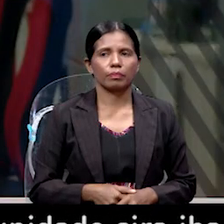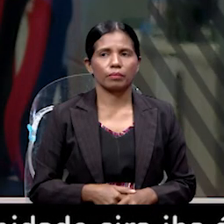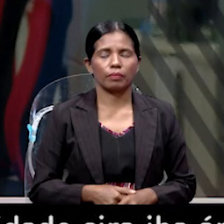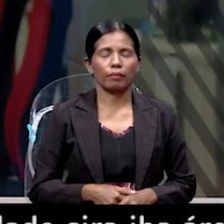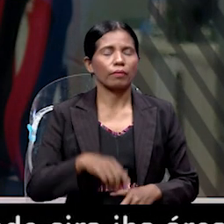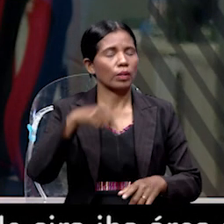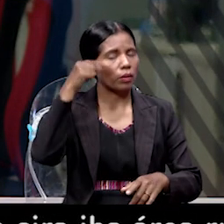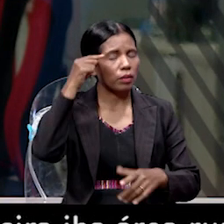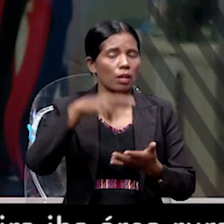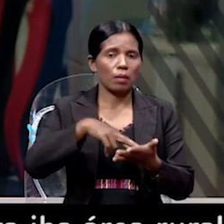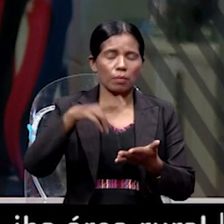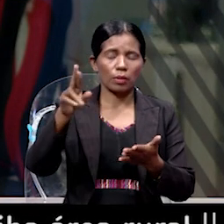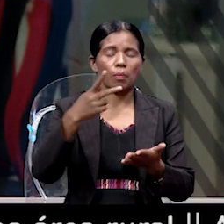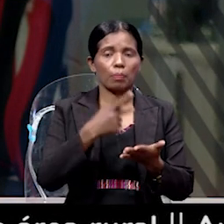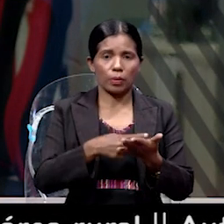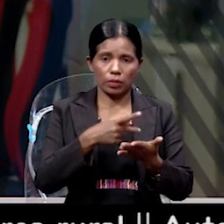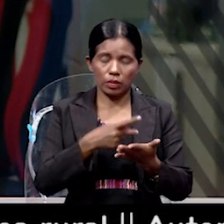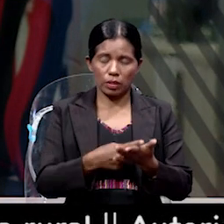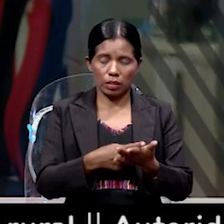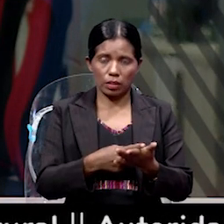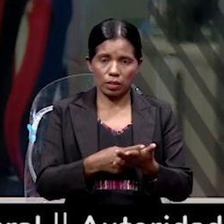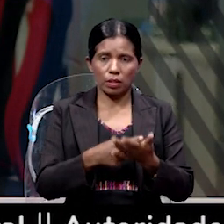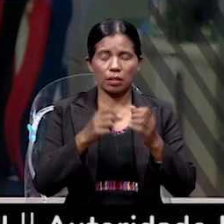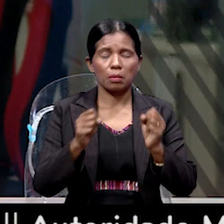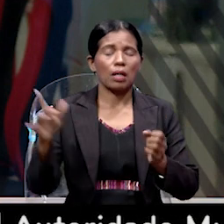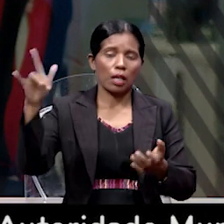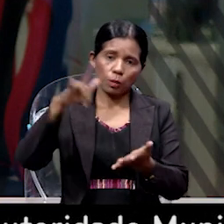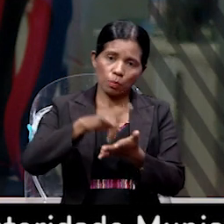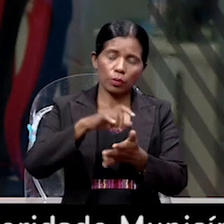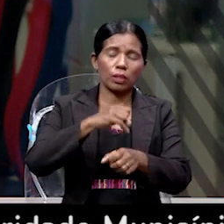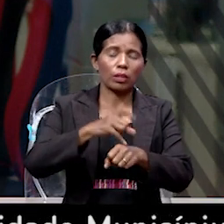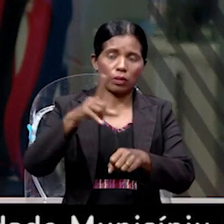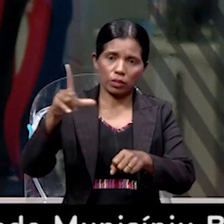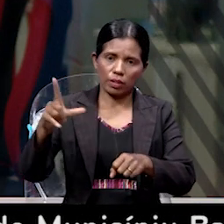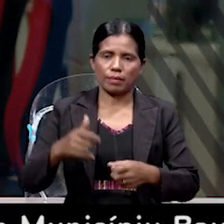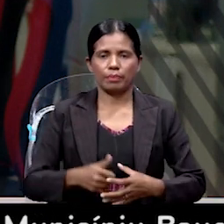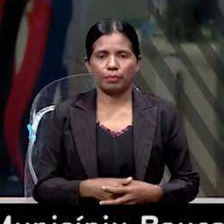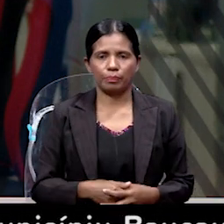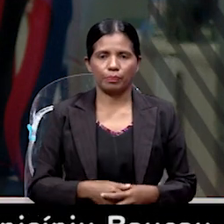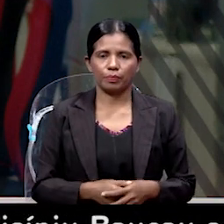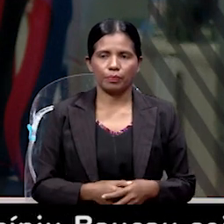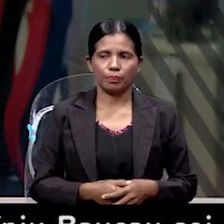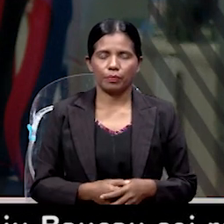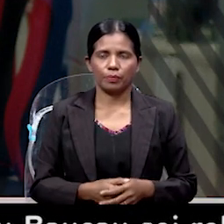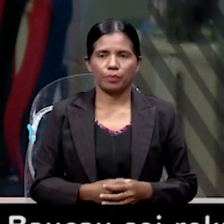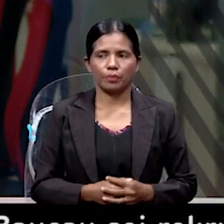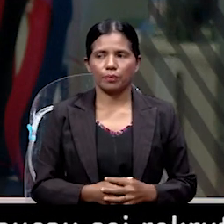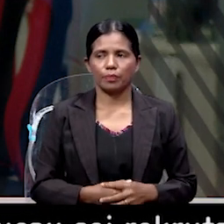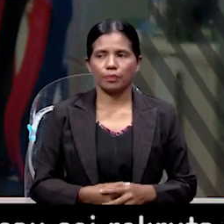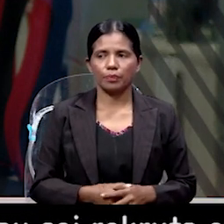Governo aprova projeto de liberação para expansão do Aeroporto Internacional Presidente Nicolau Lobato.